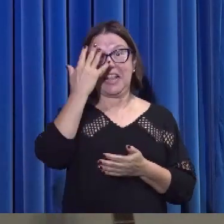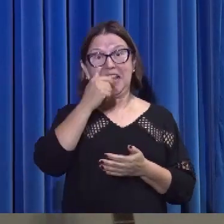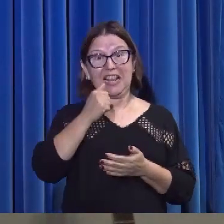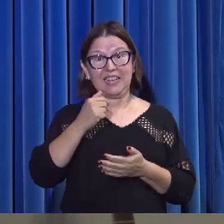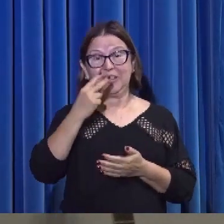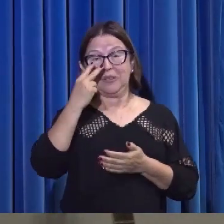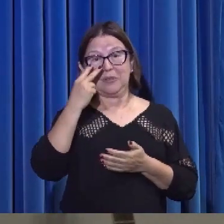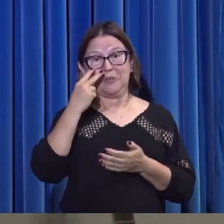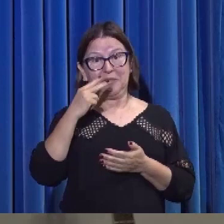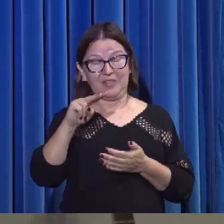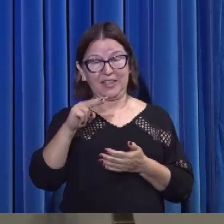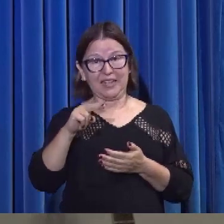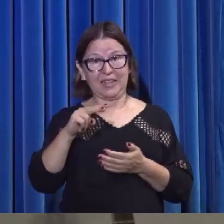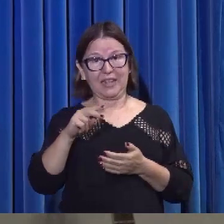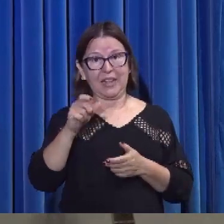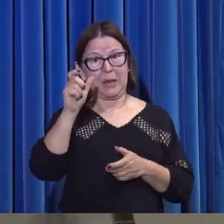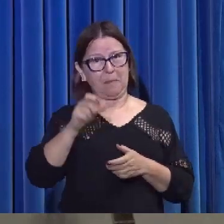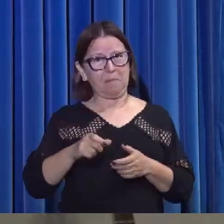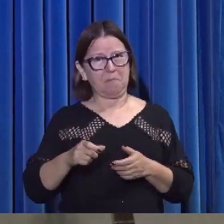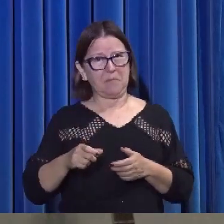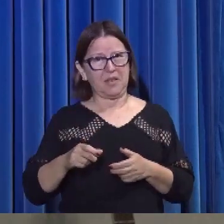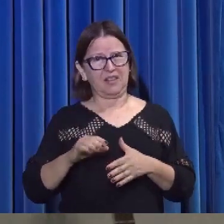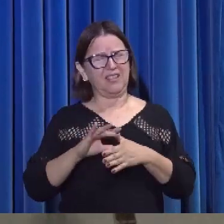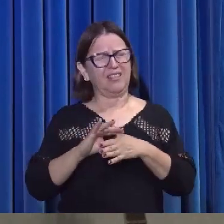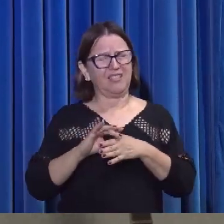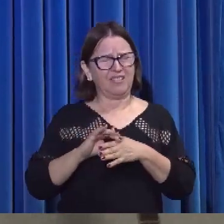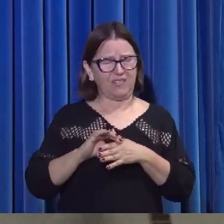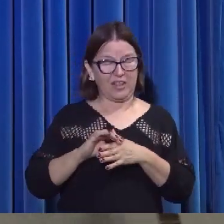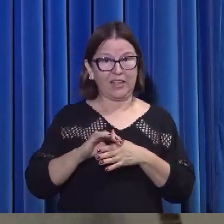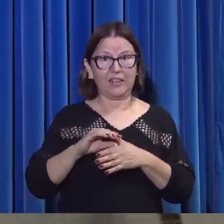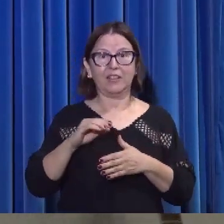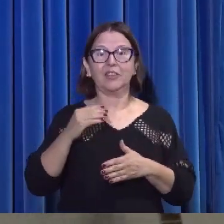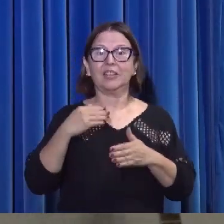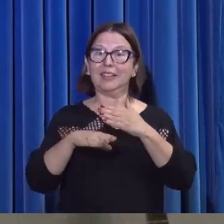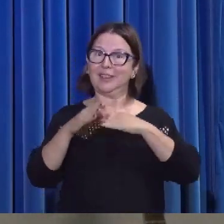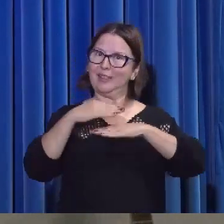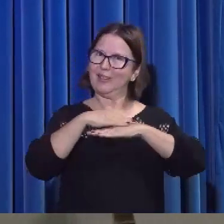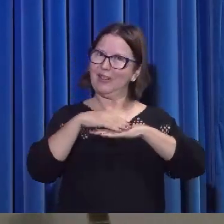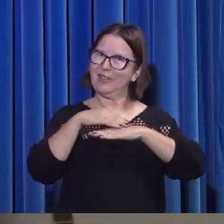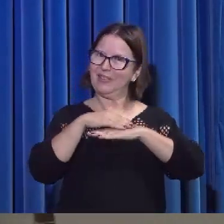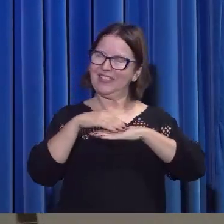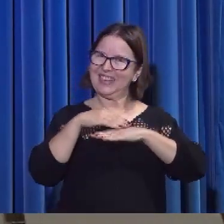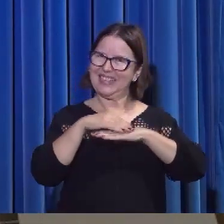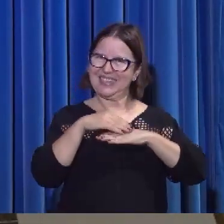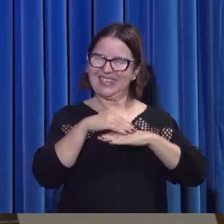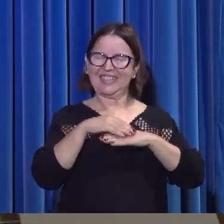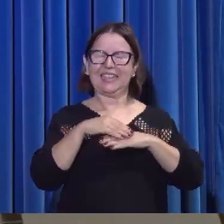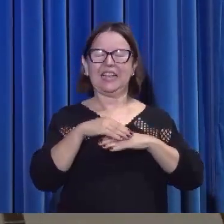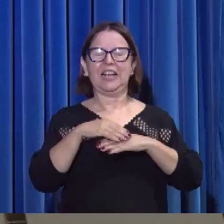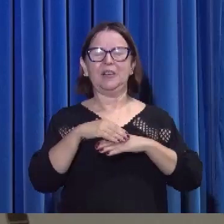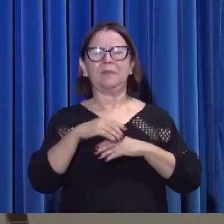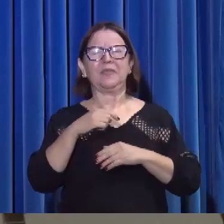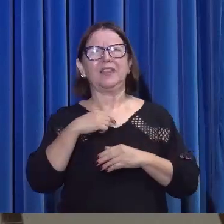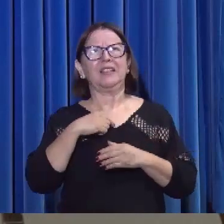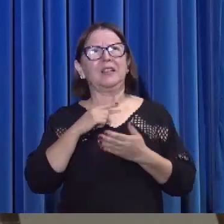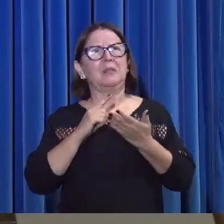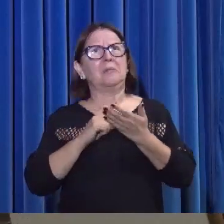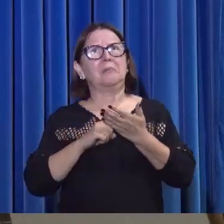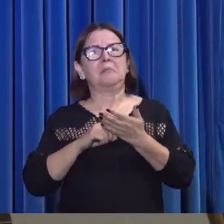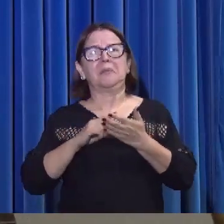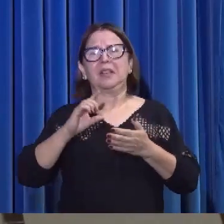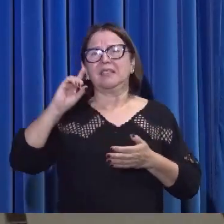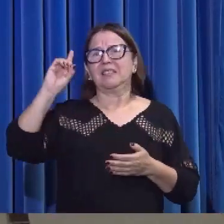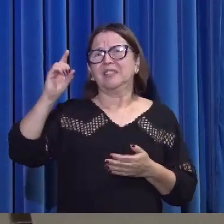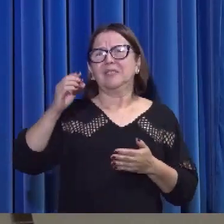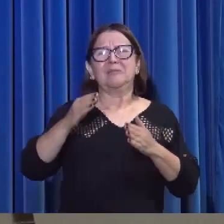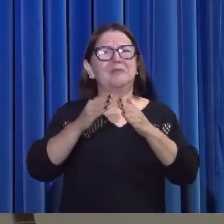ir conversar com ela, e você, quantas vezes, Senhor, me dá uma palavra para consolar o coração desse